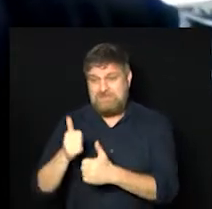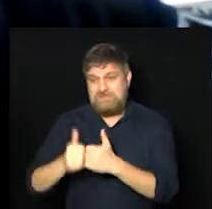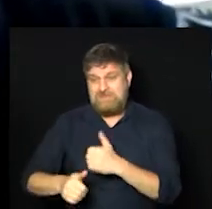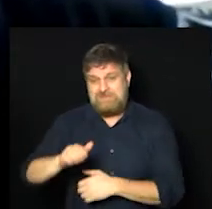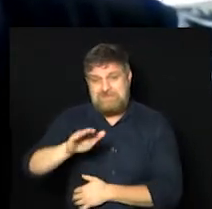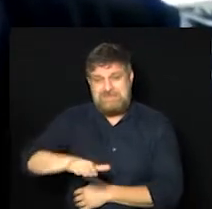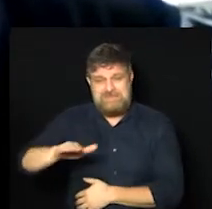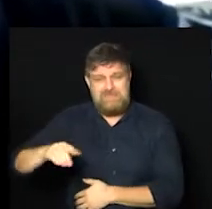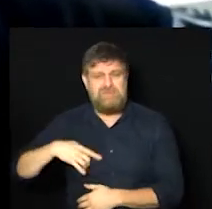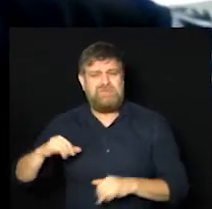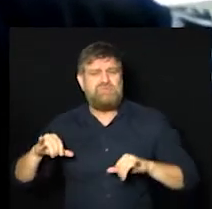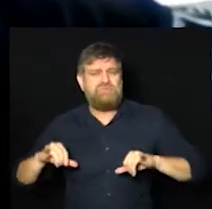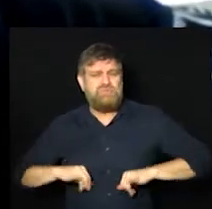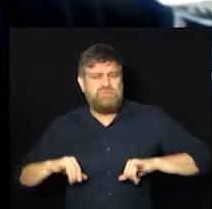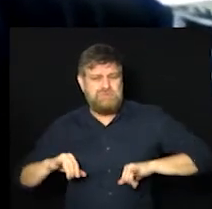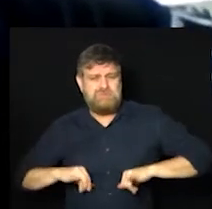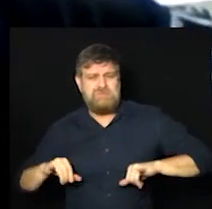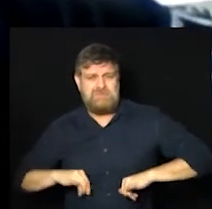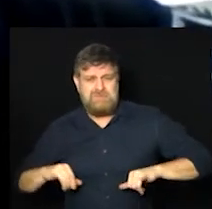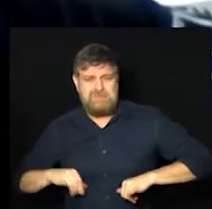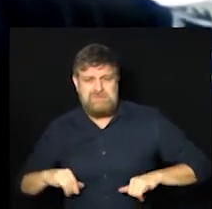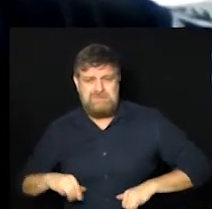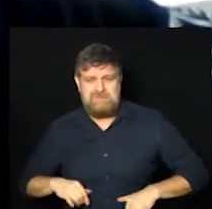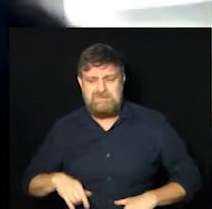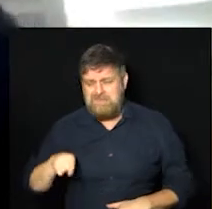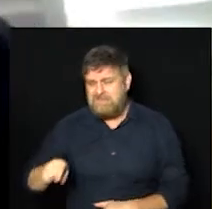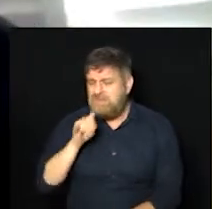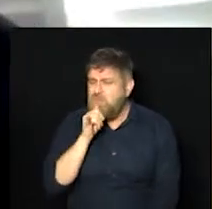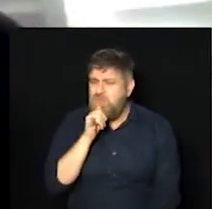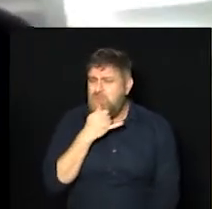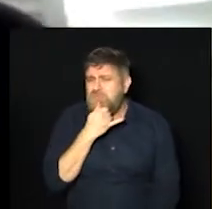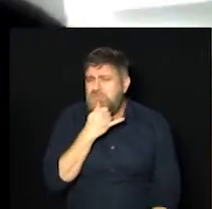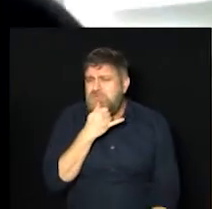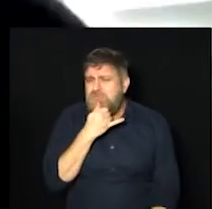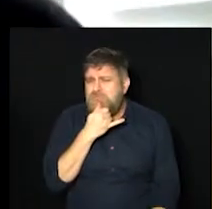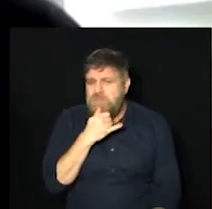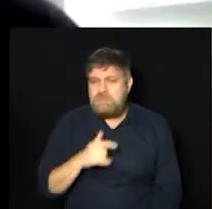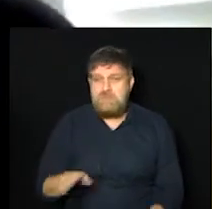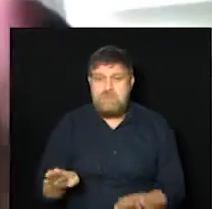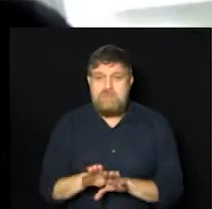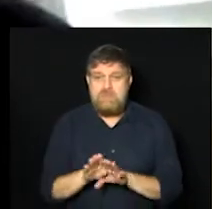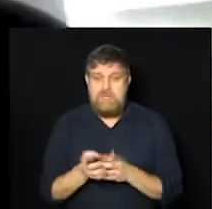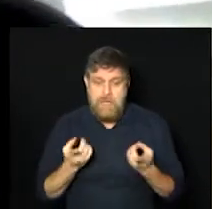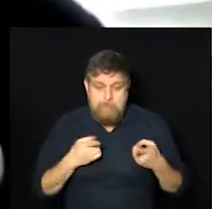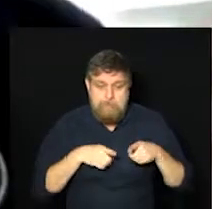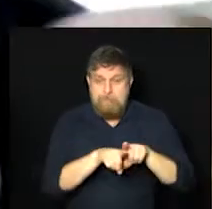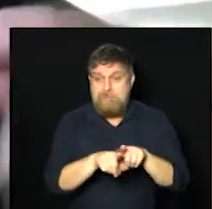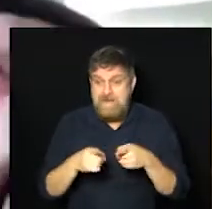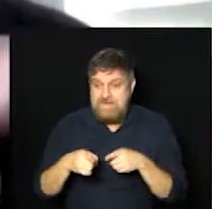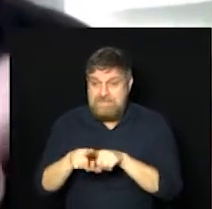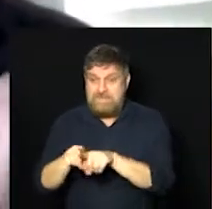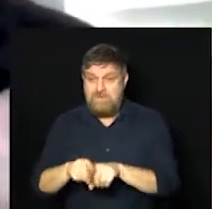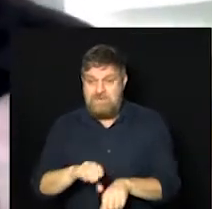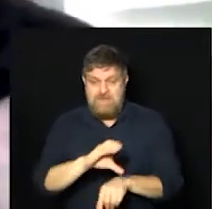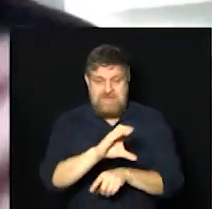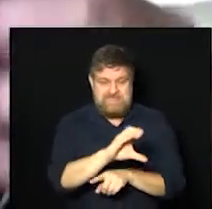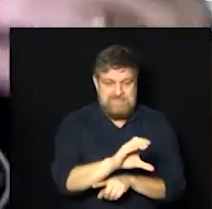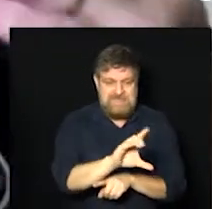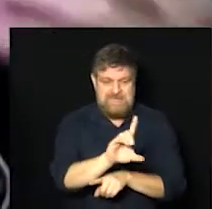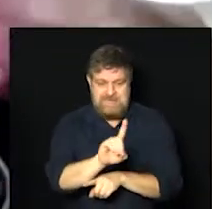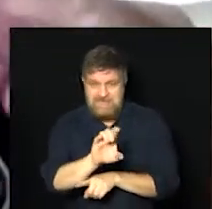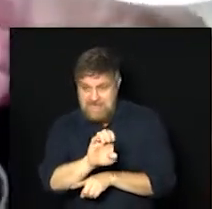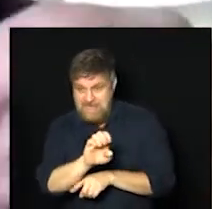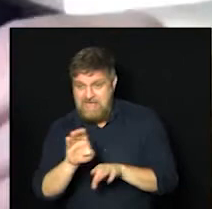nós estamos sofrendo muito com a tristeza das crianças. Nós temos os parceiros, que é a CDE, que faz todos os exames para nós,